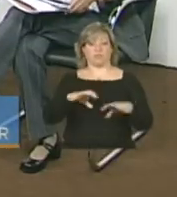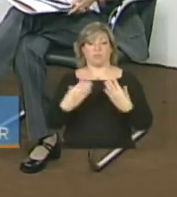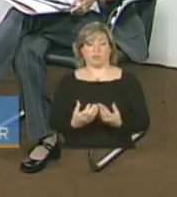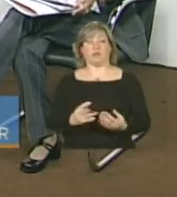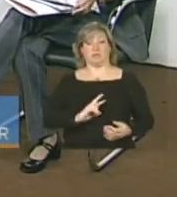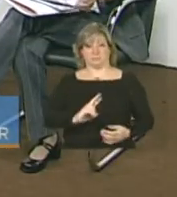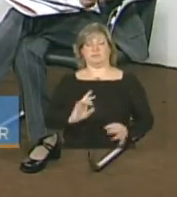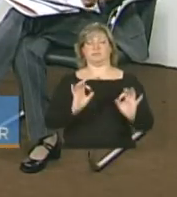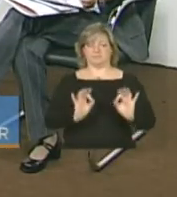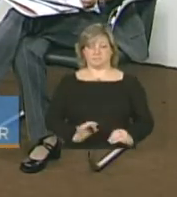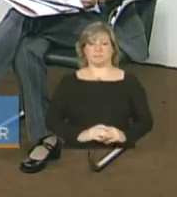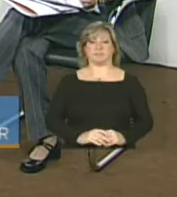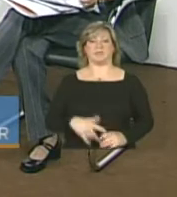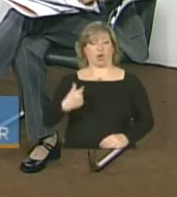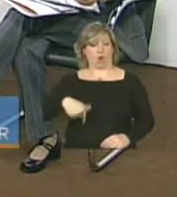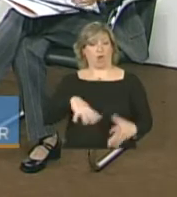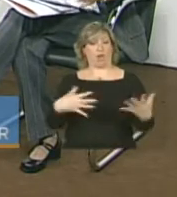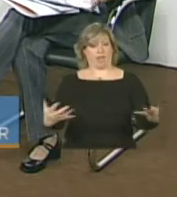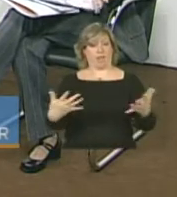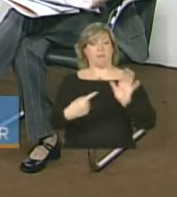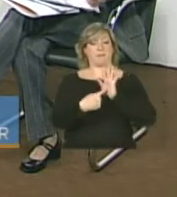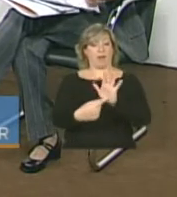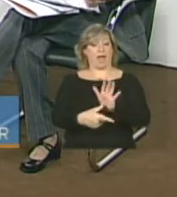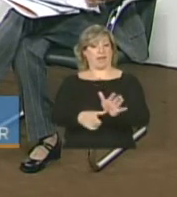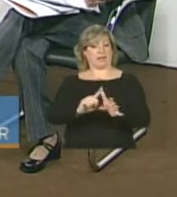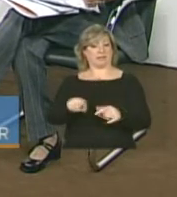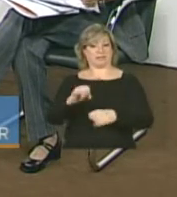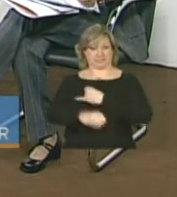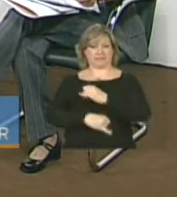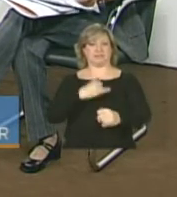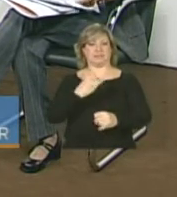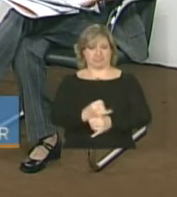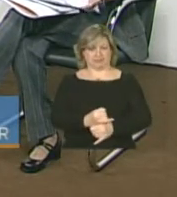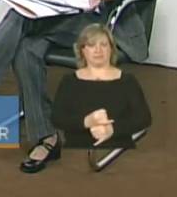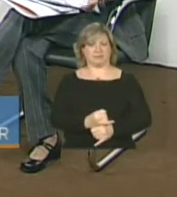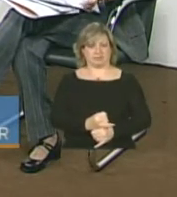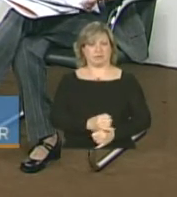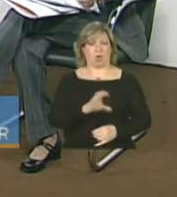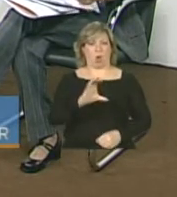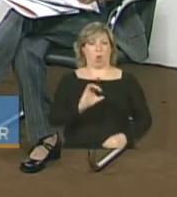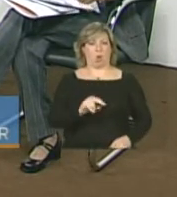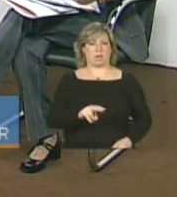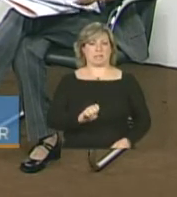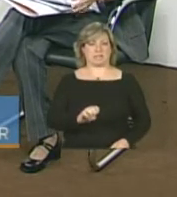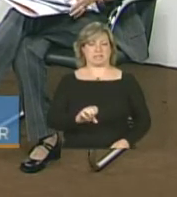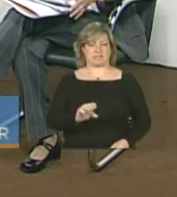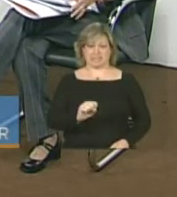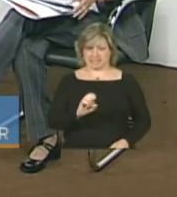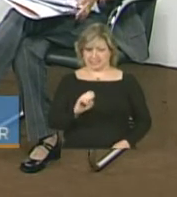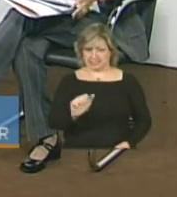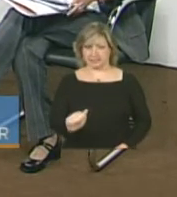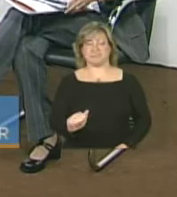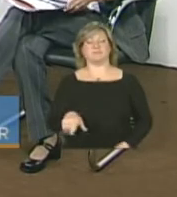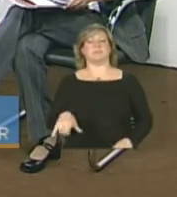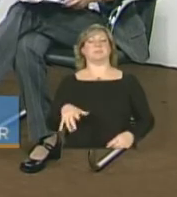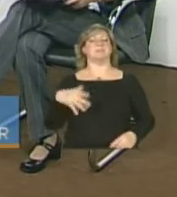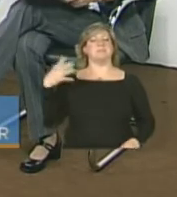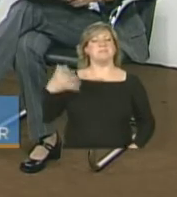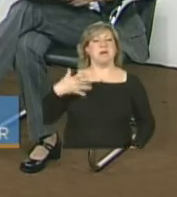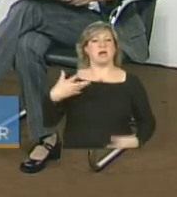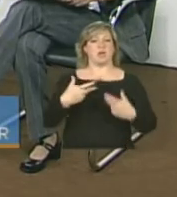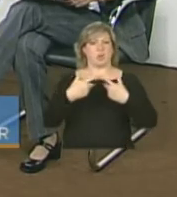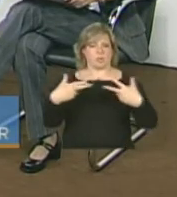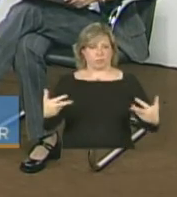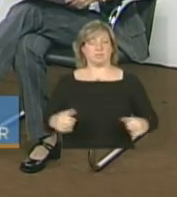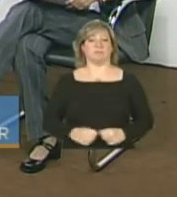divulgar na página do Conselho, com antecedência, essas palestras, ideia. Essas iniciativas integradoras, como